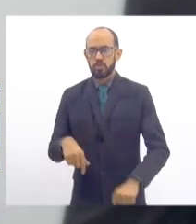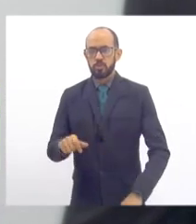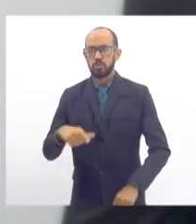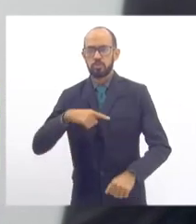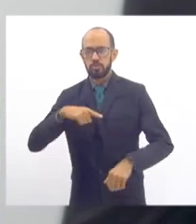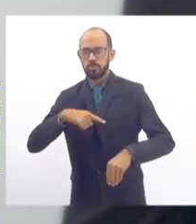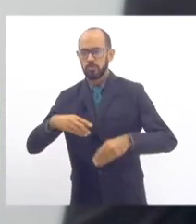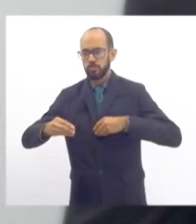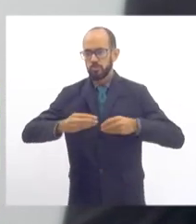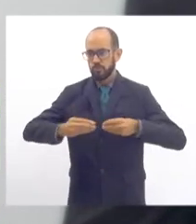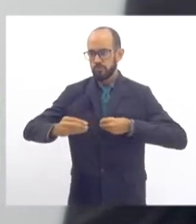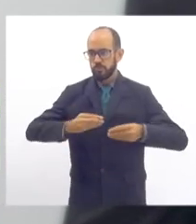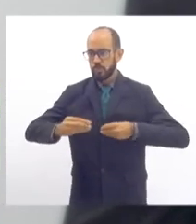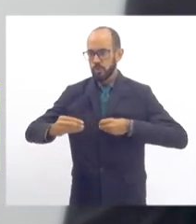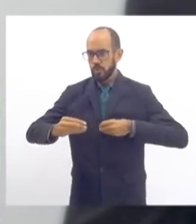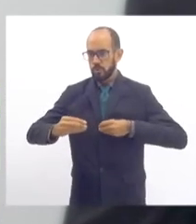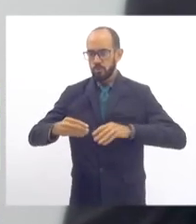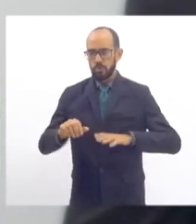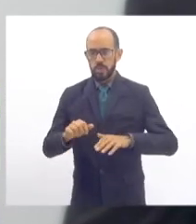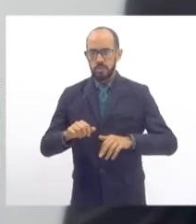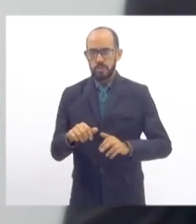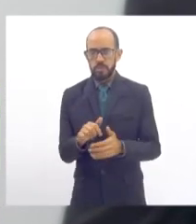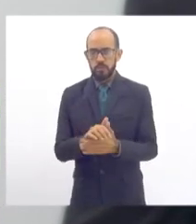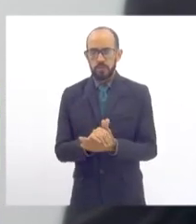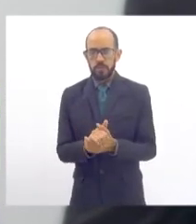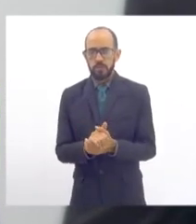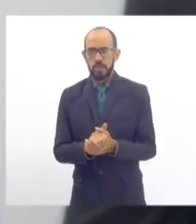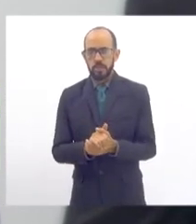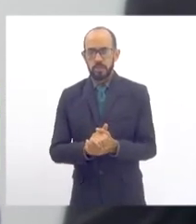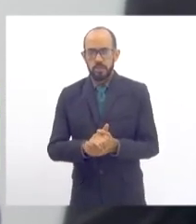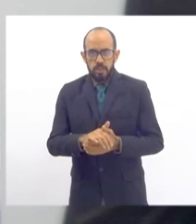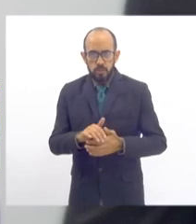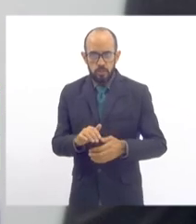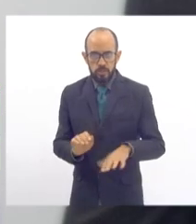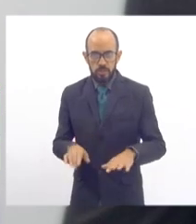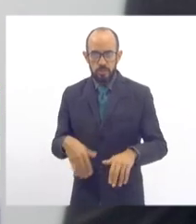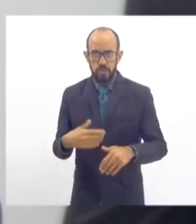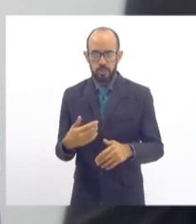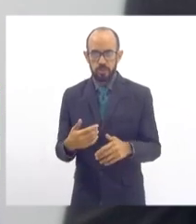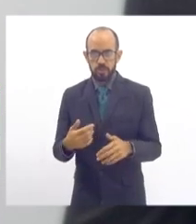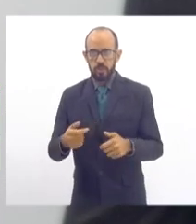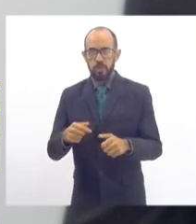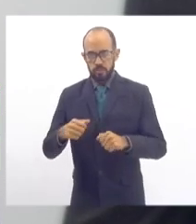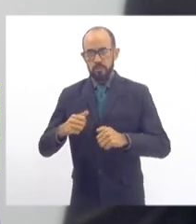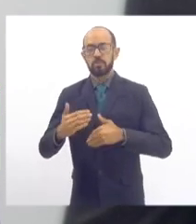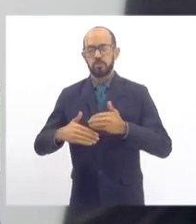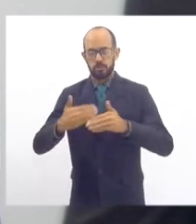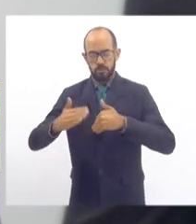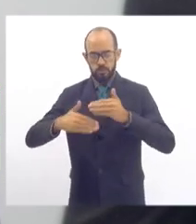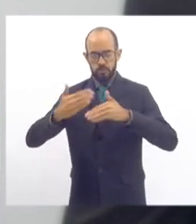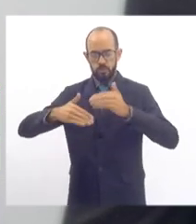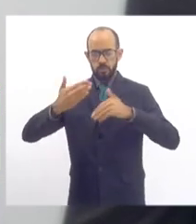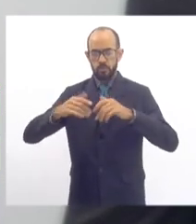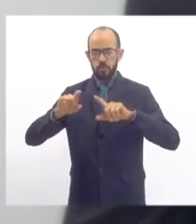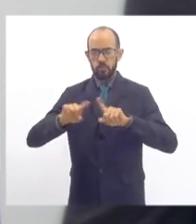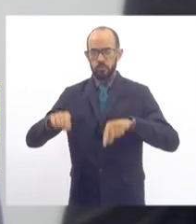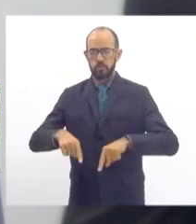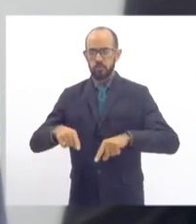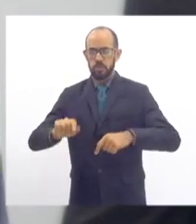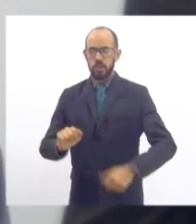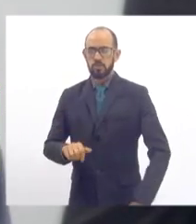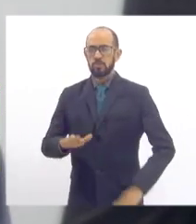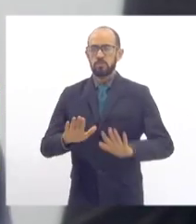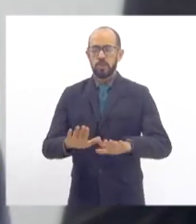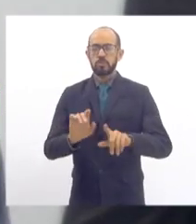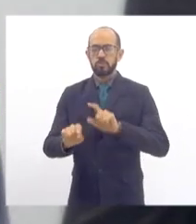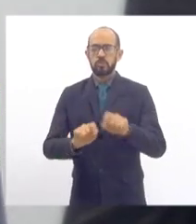flexibilidades, onde a gente pode buscar pactuar ressalvas que permitam encaminhar mudanças nas carreiras dos servidores. A gente, inclusive,